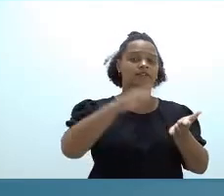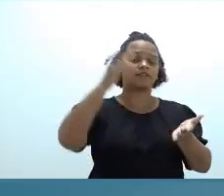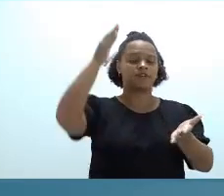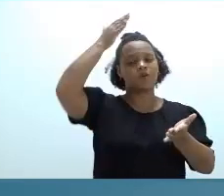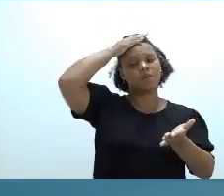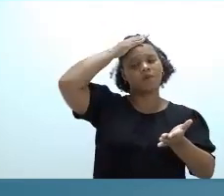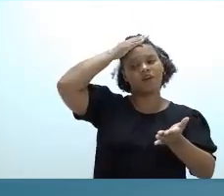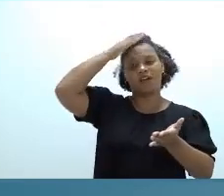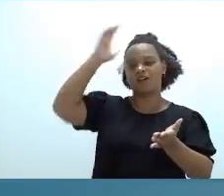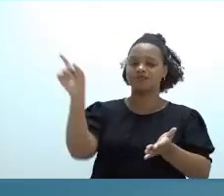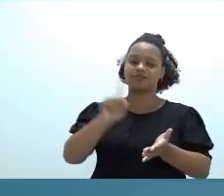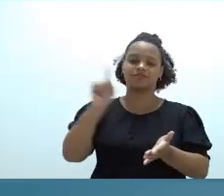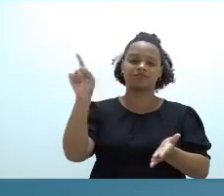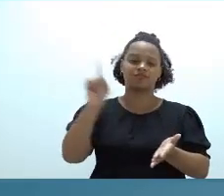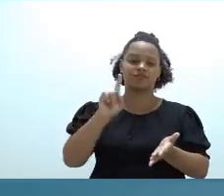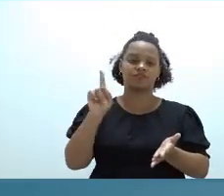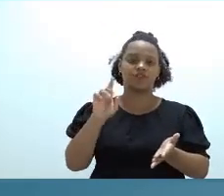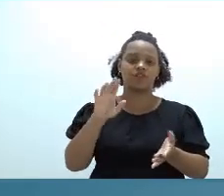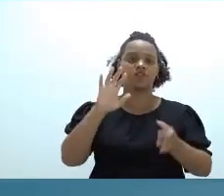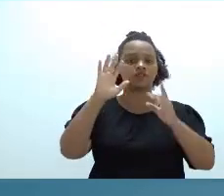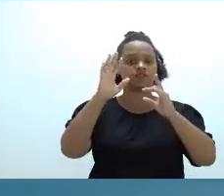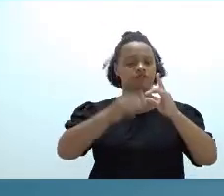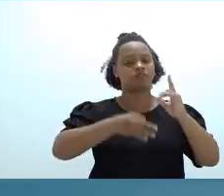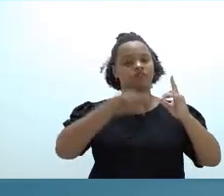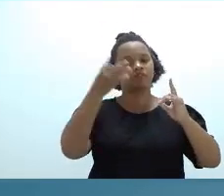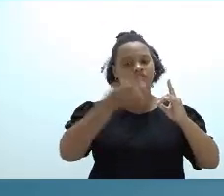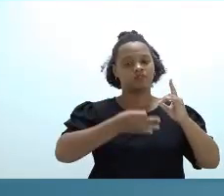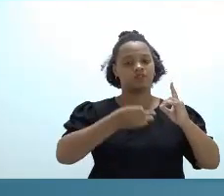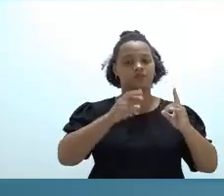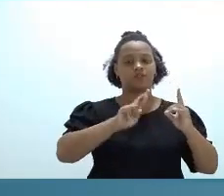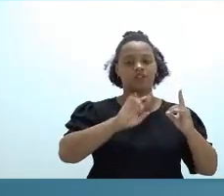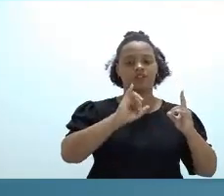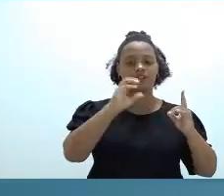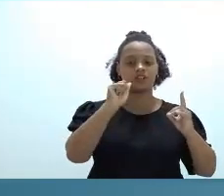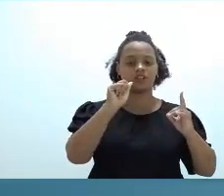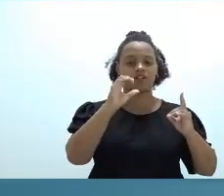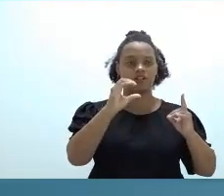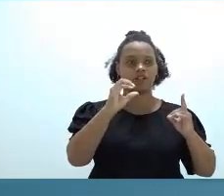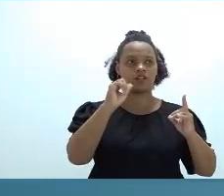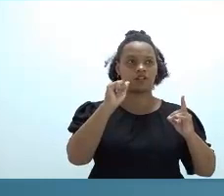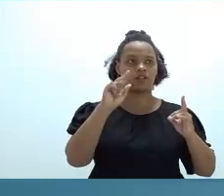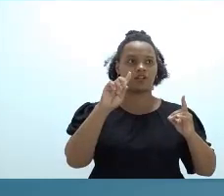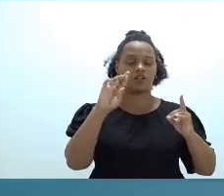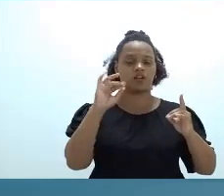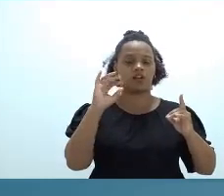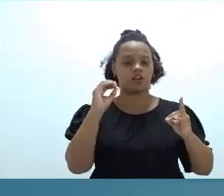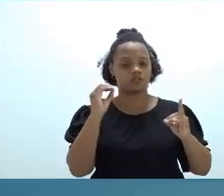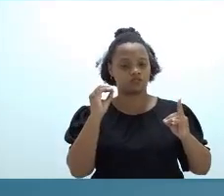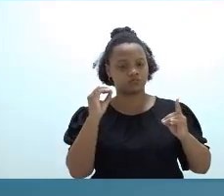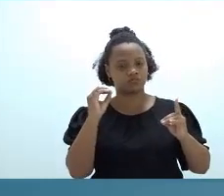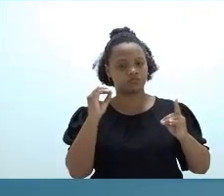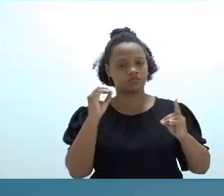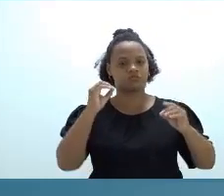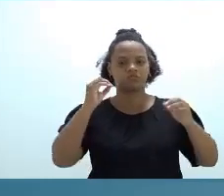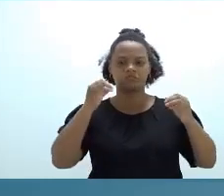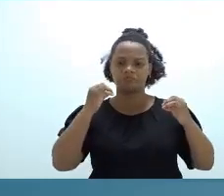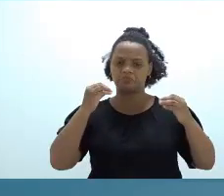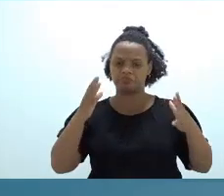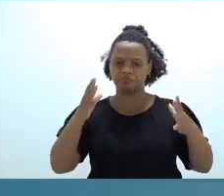desembargador Ricardo é um acordo antológico. Foi o maior acordo que esse tribunal já